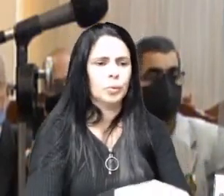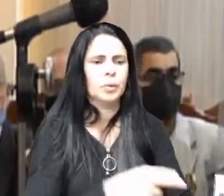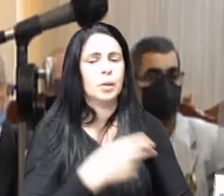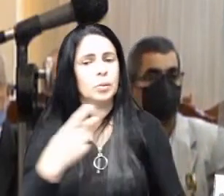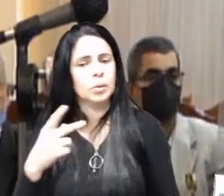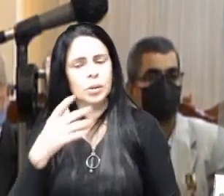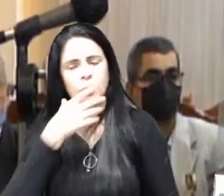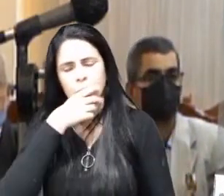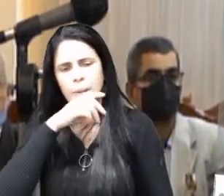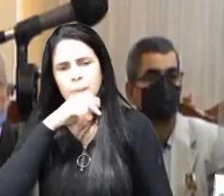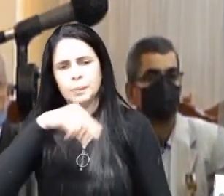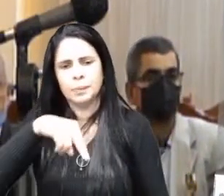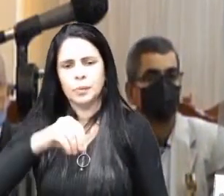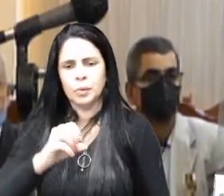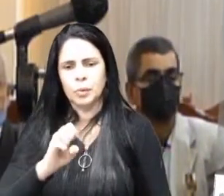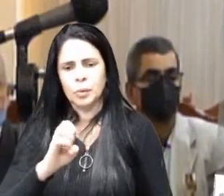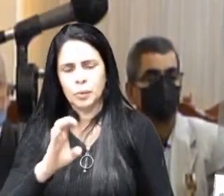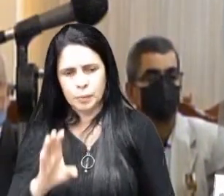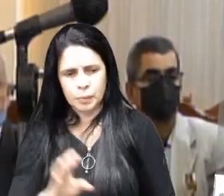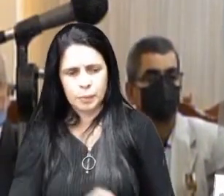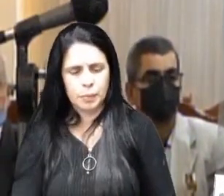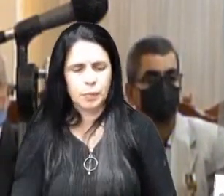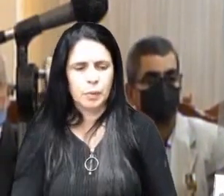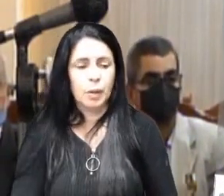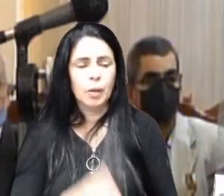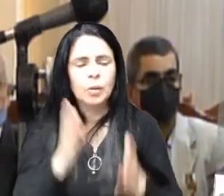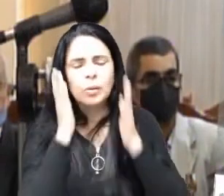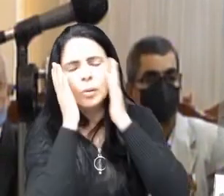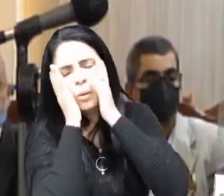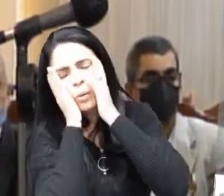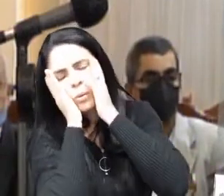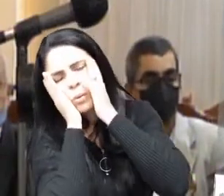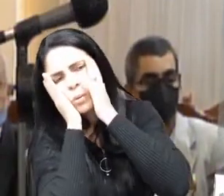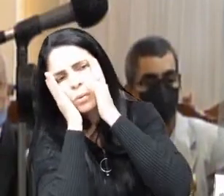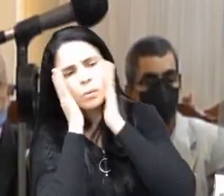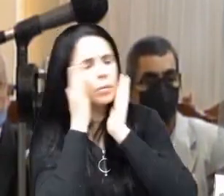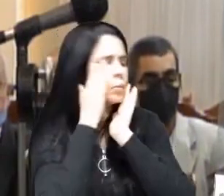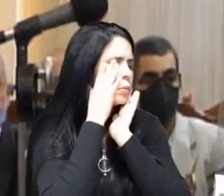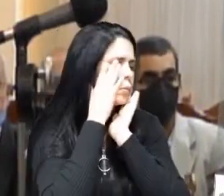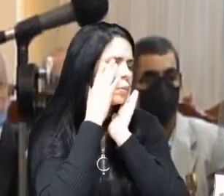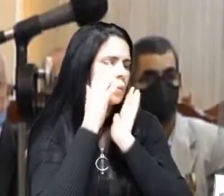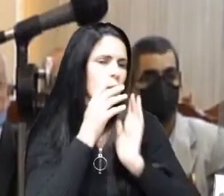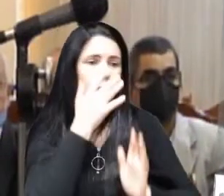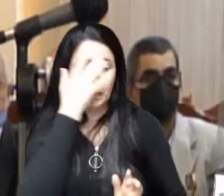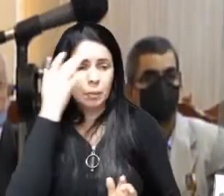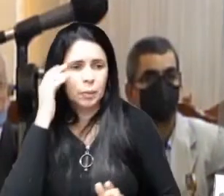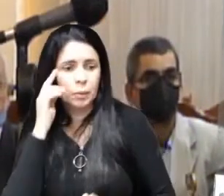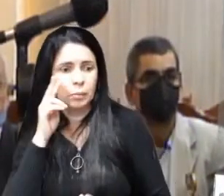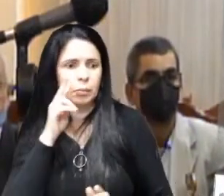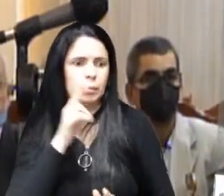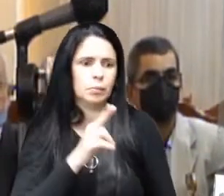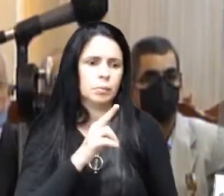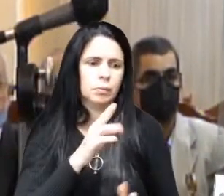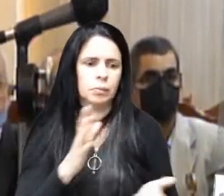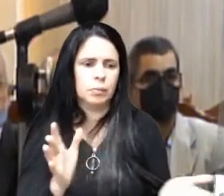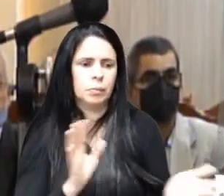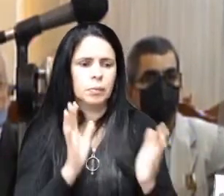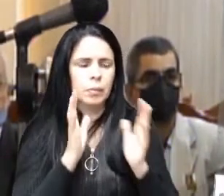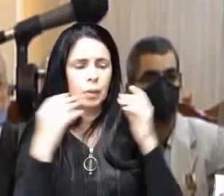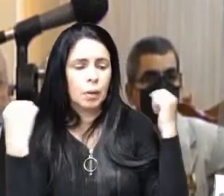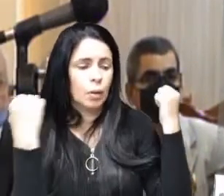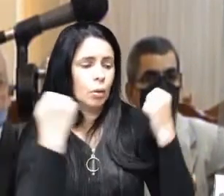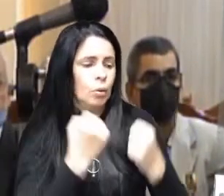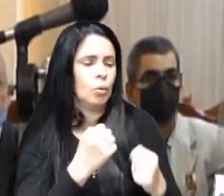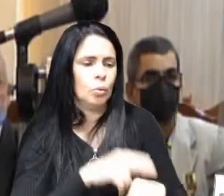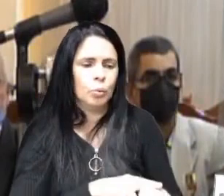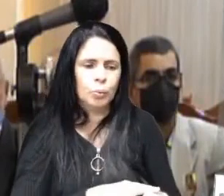pai, e os seus rostos estavam virados, de maneira que não viram a